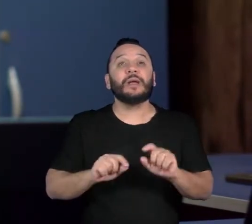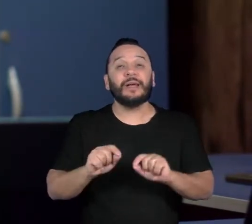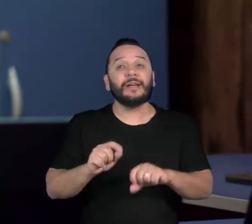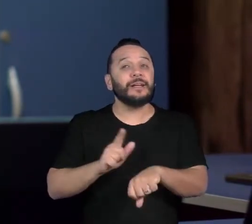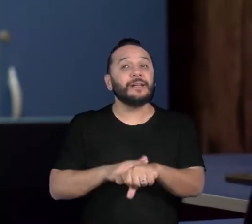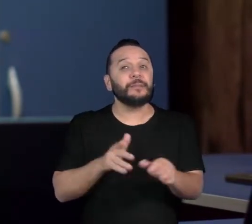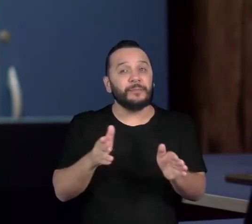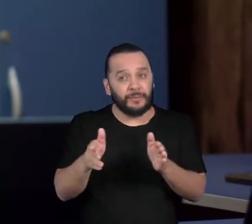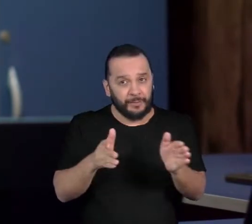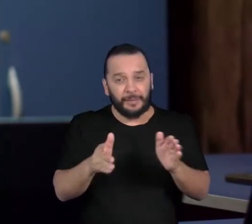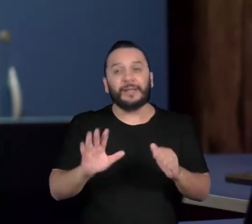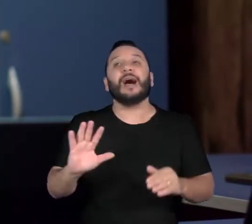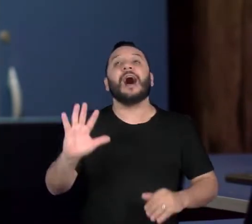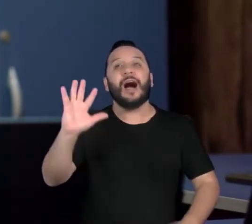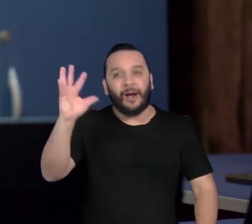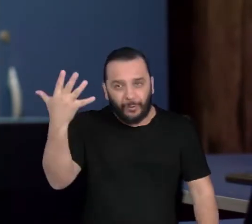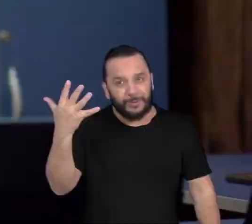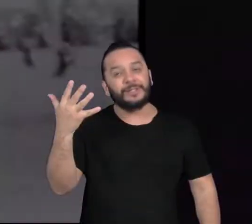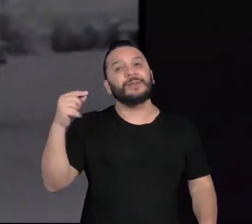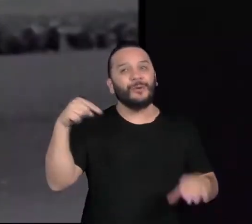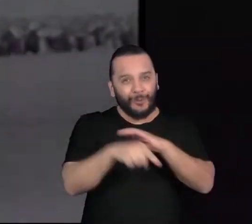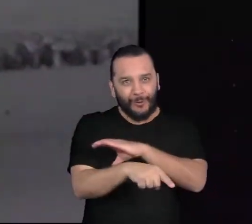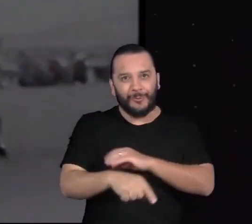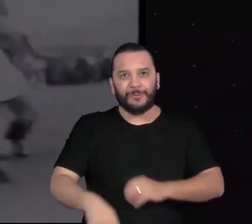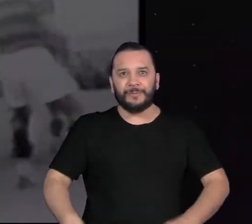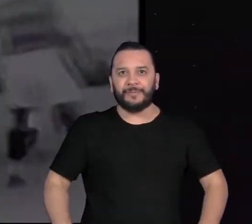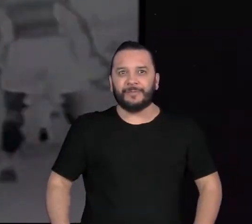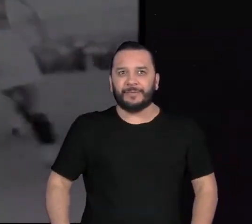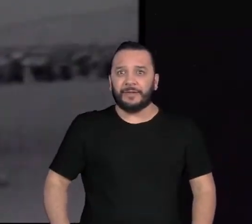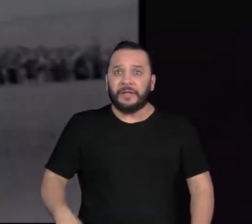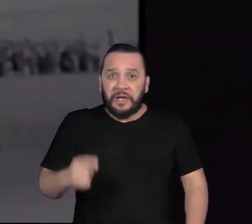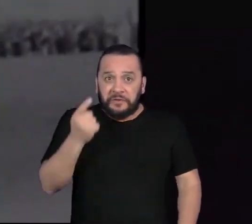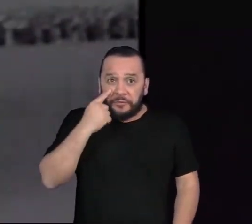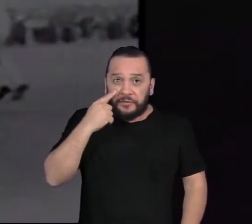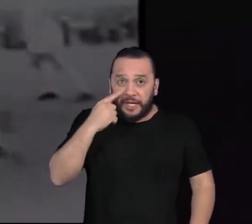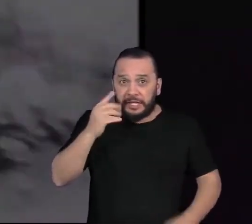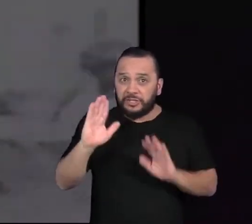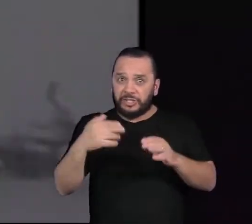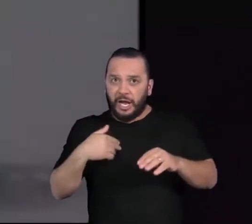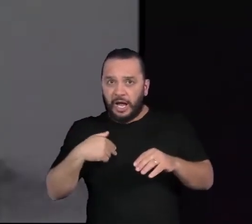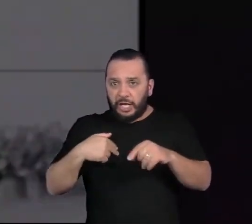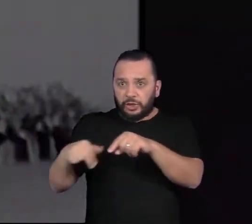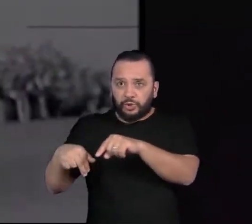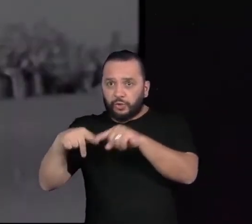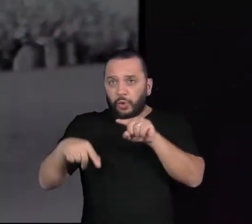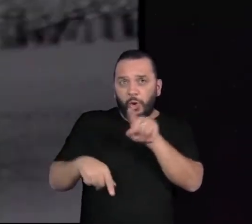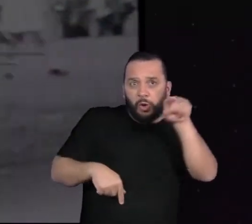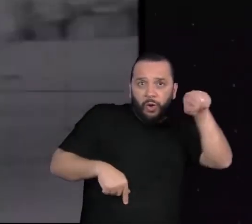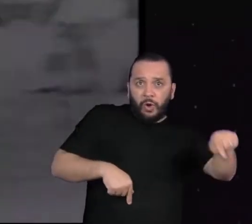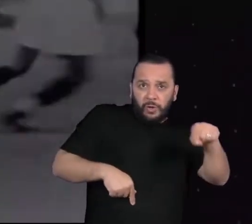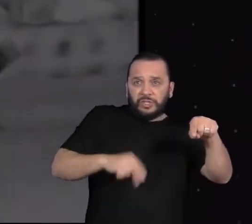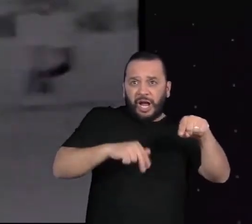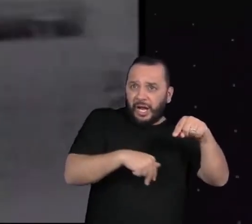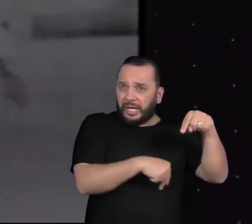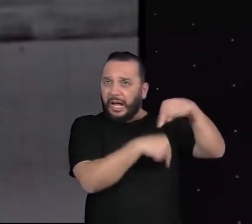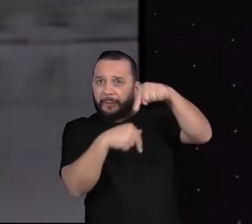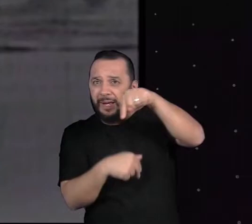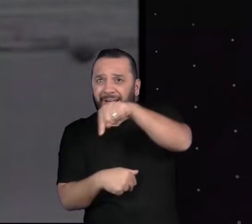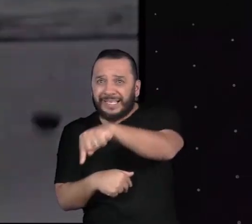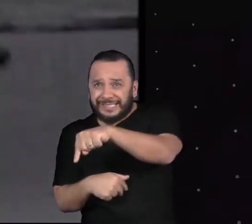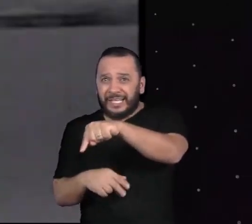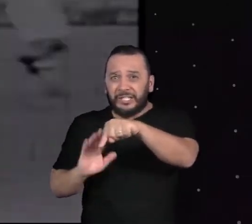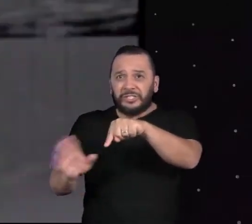naquele momento aconteceu o gol. Leônidas entrega Perácio, Perácio a Leônidas. Leônidas avança pelo centro, dribla o Negedlinho,